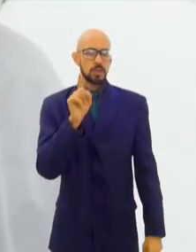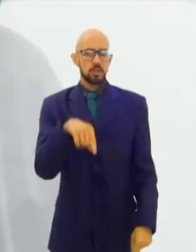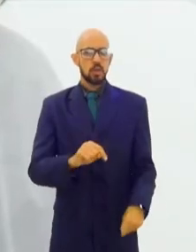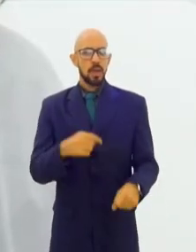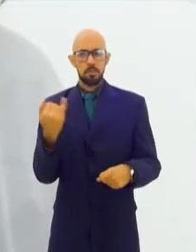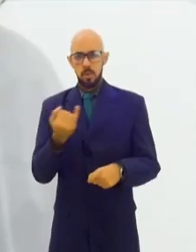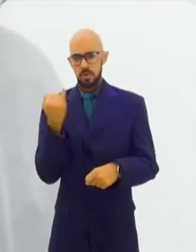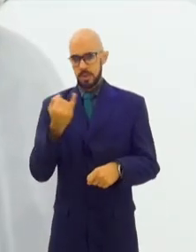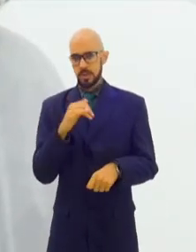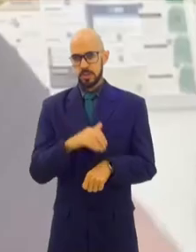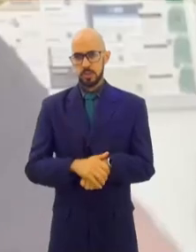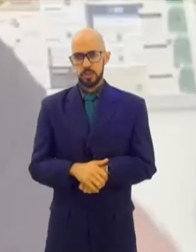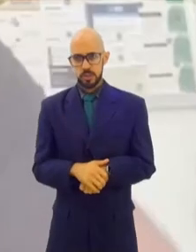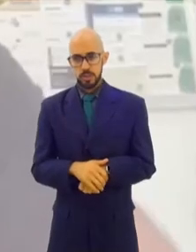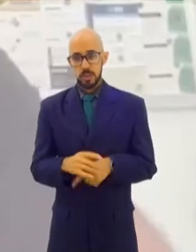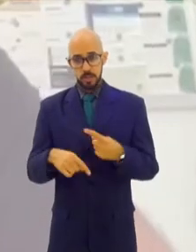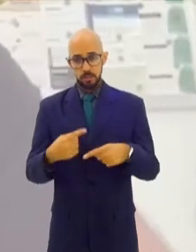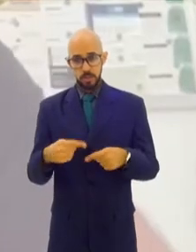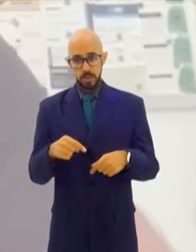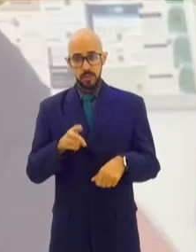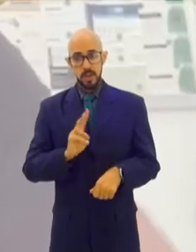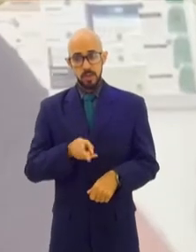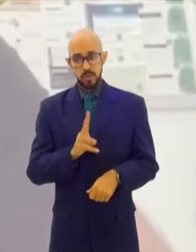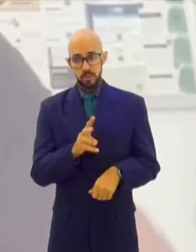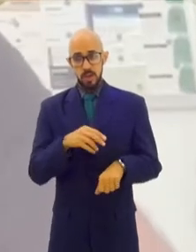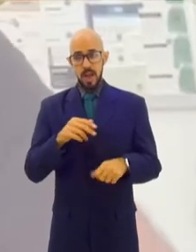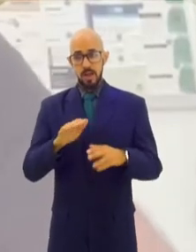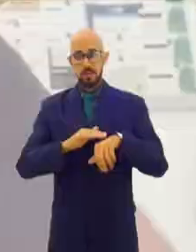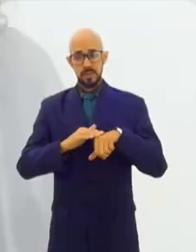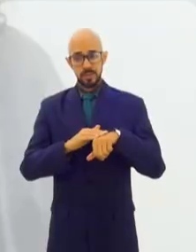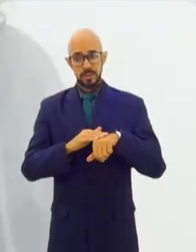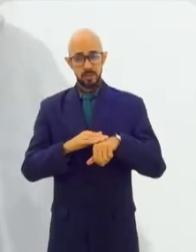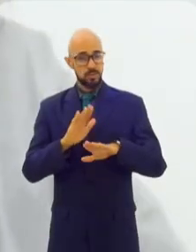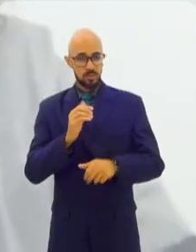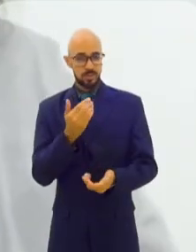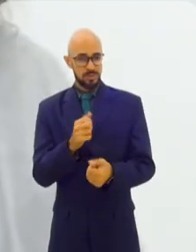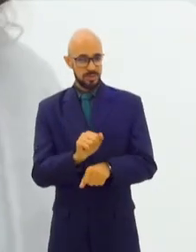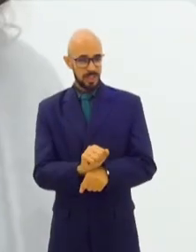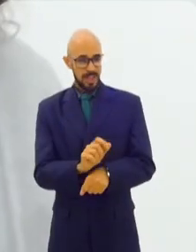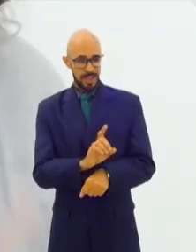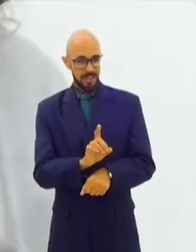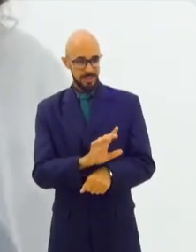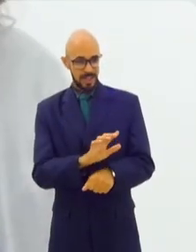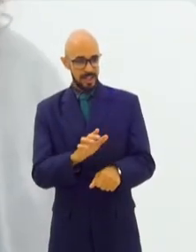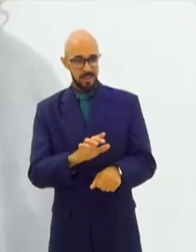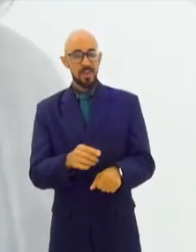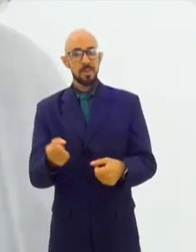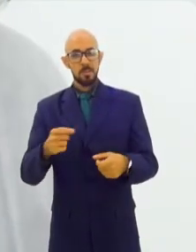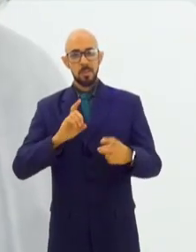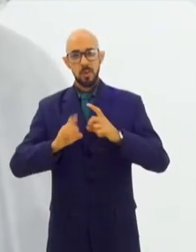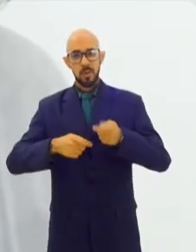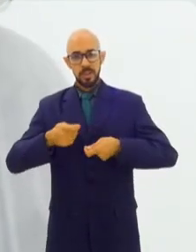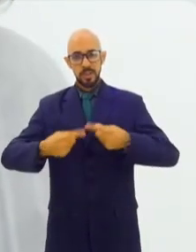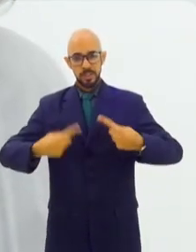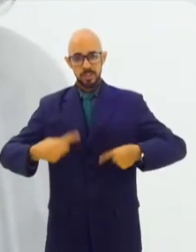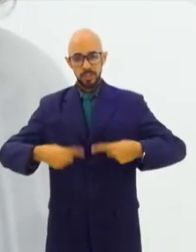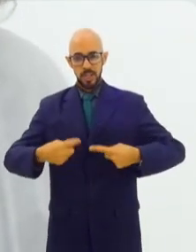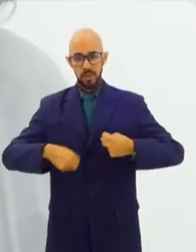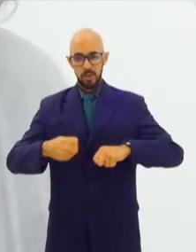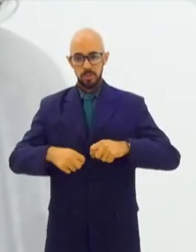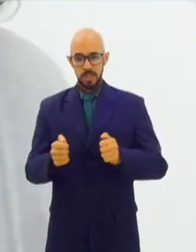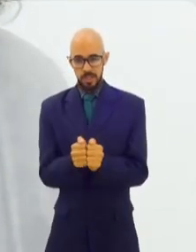importante para ser velocidade também de formação das melhores próximo bloco não sai daí